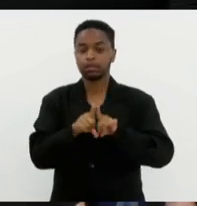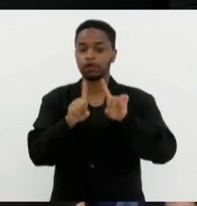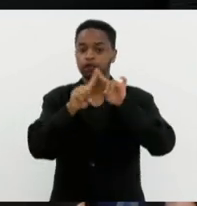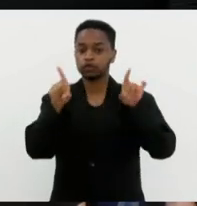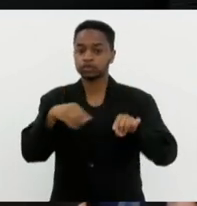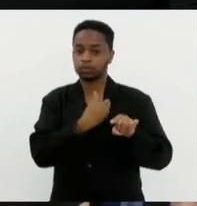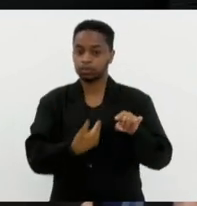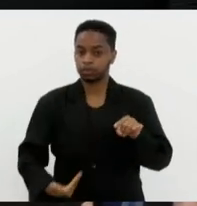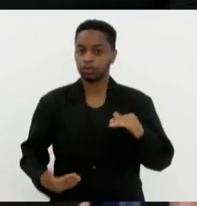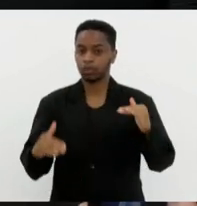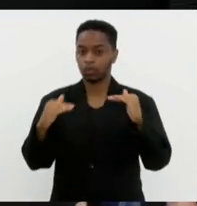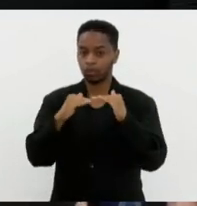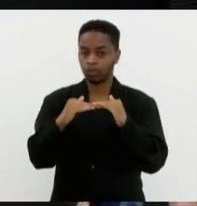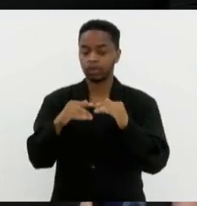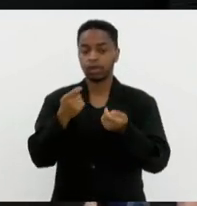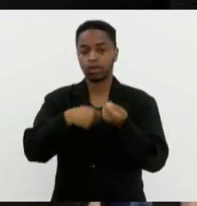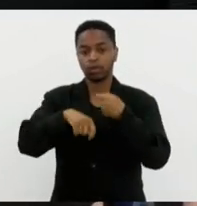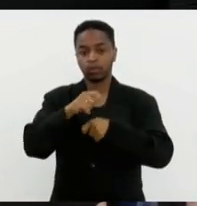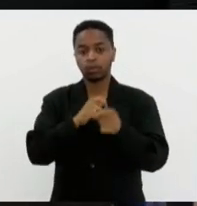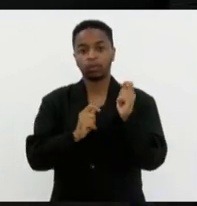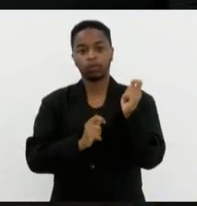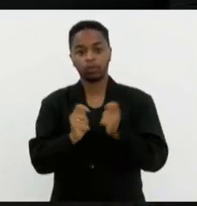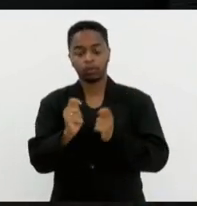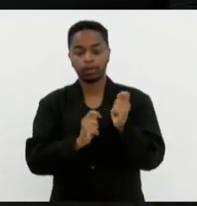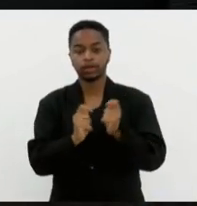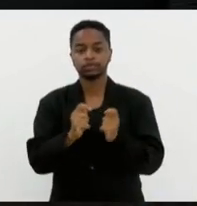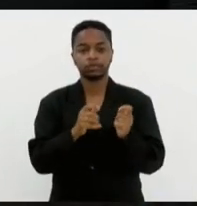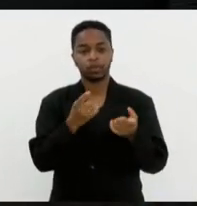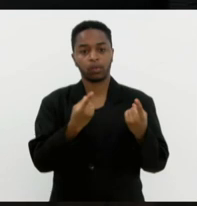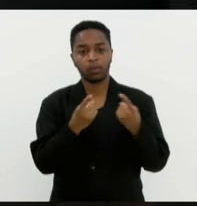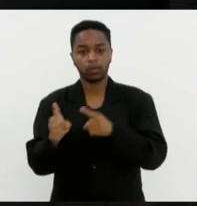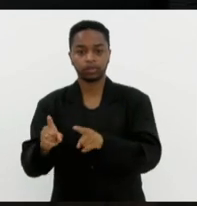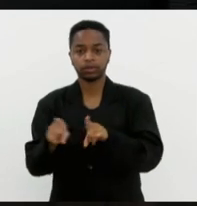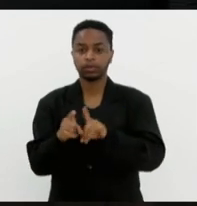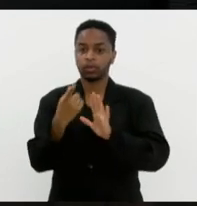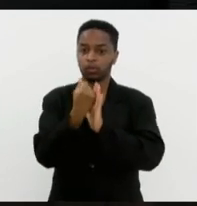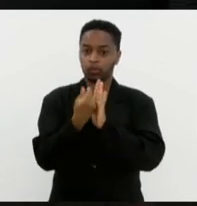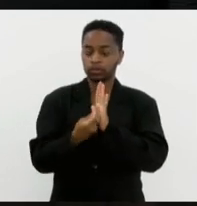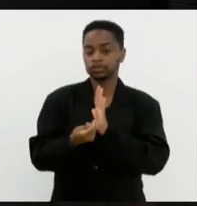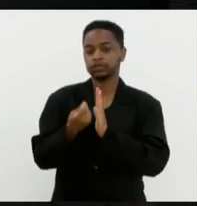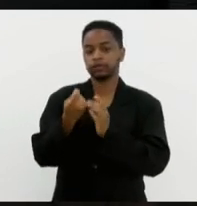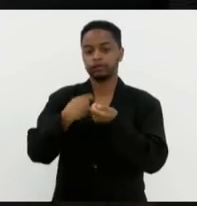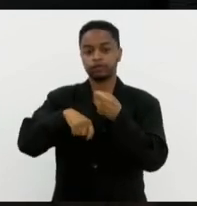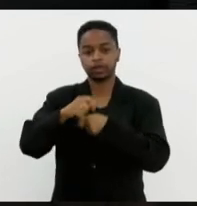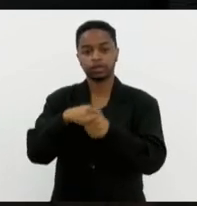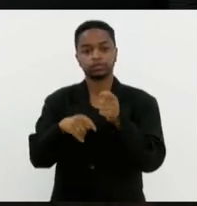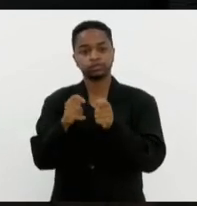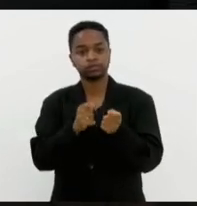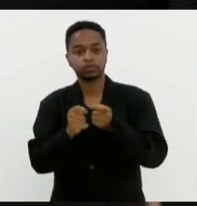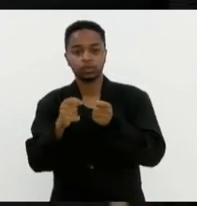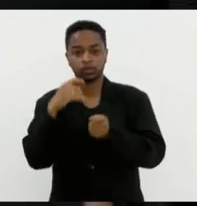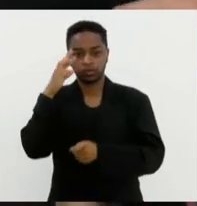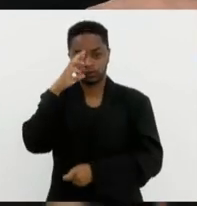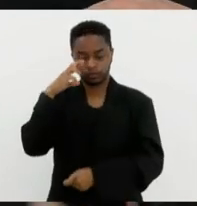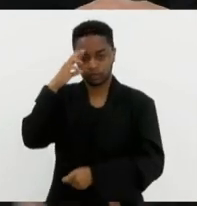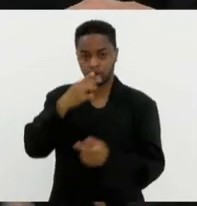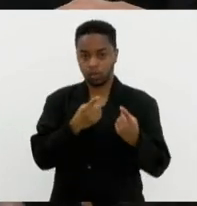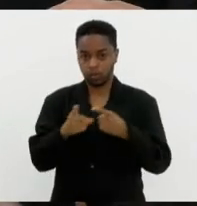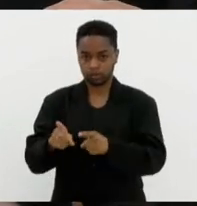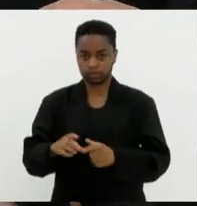públicos favorável, de Economia, Indústria e Comércio contrário, de Orçamento, Finanças, Fiscalização Financeira e Controle